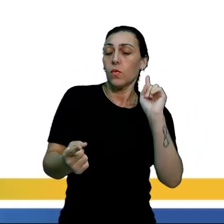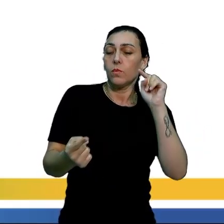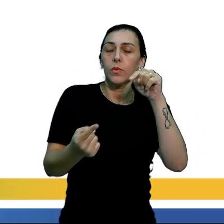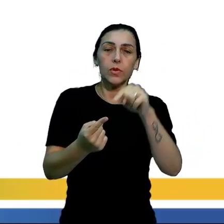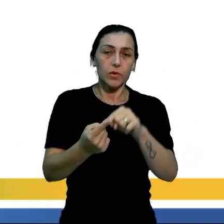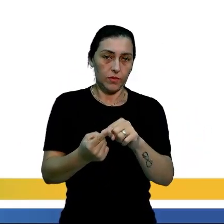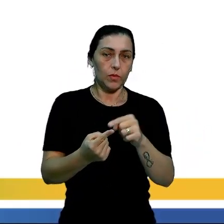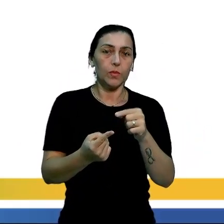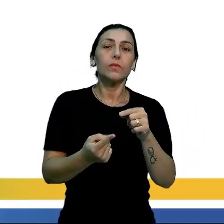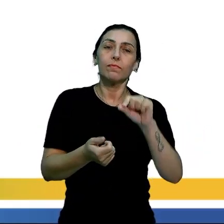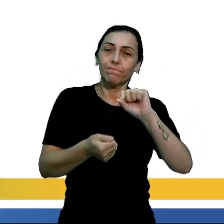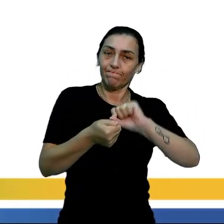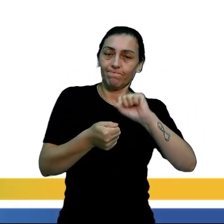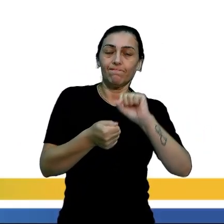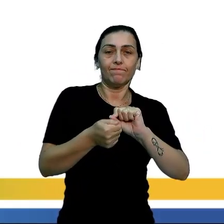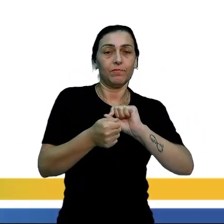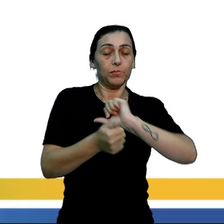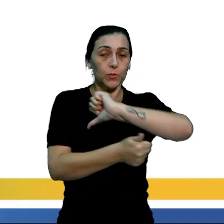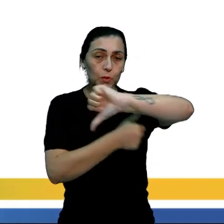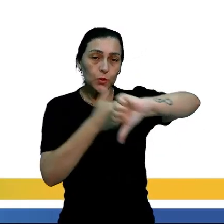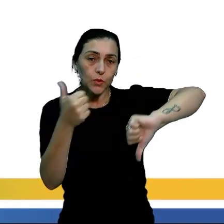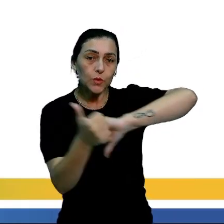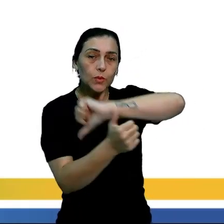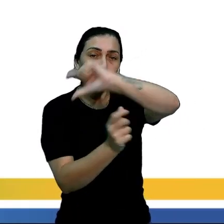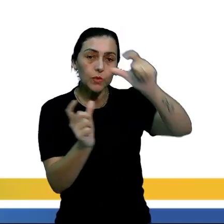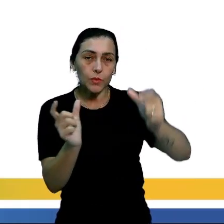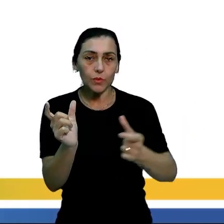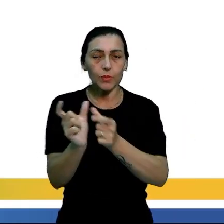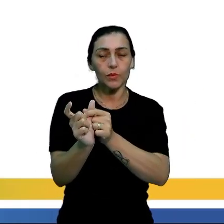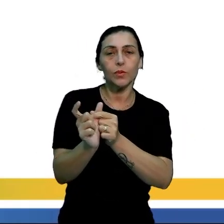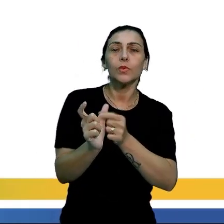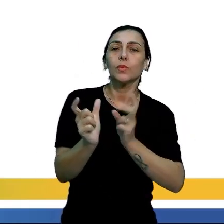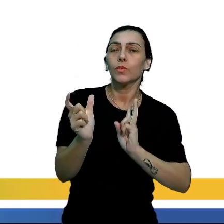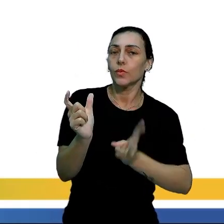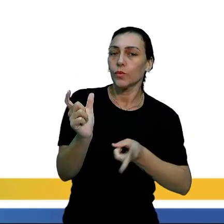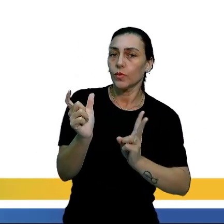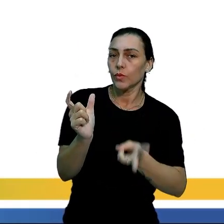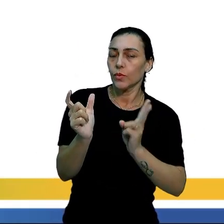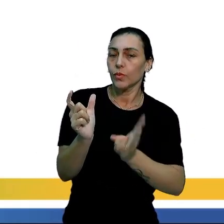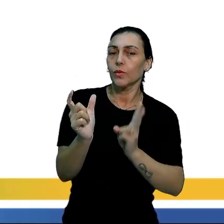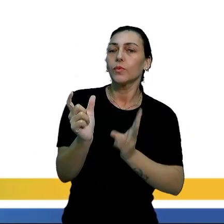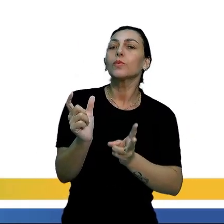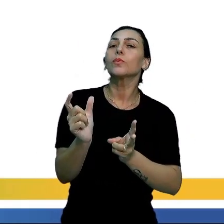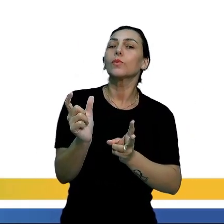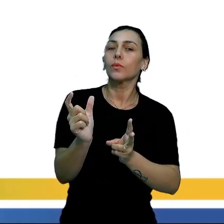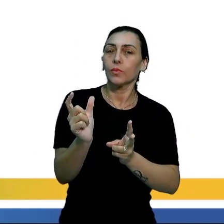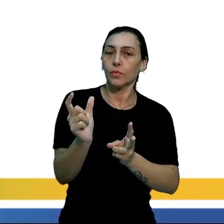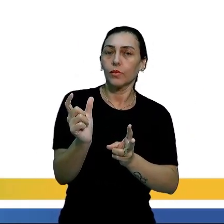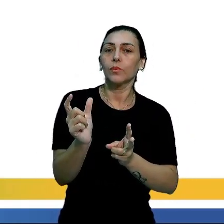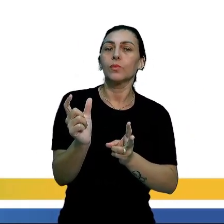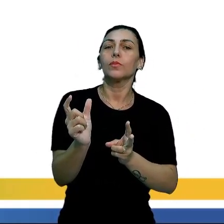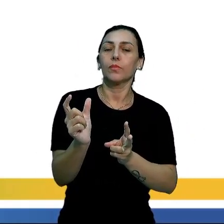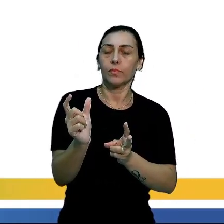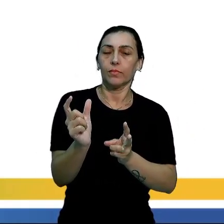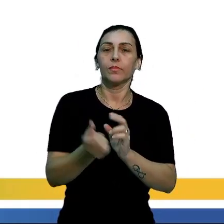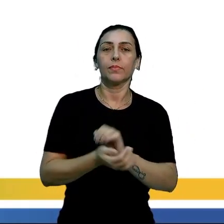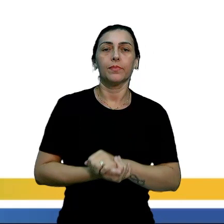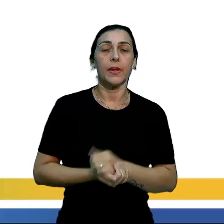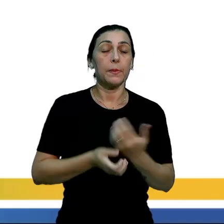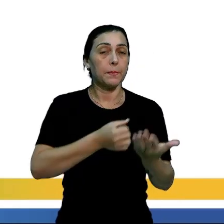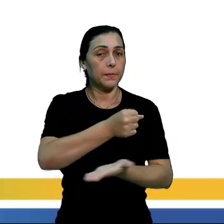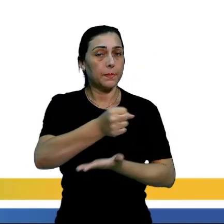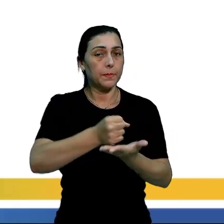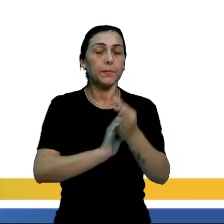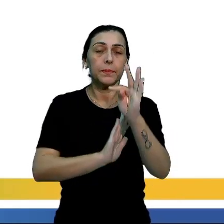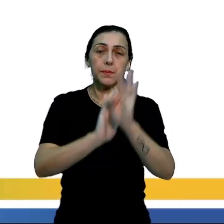jogadinhas com as palavras, né? Trocar uma conjunção pela outra, mantendo a coerência, mantendo a coesão, mantendo o sentido do texto, né?